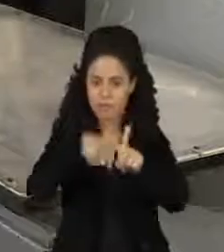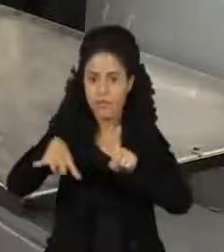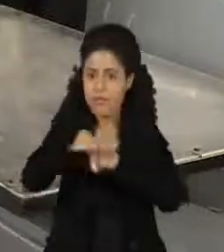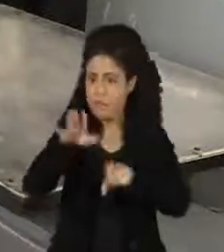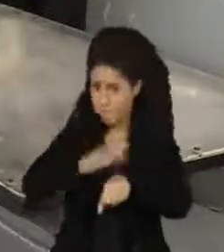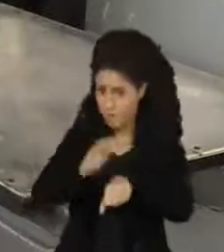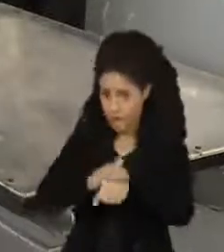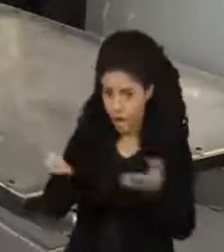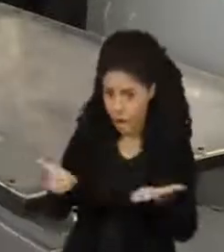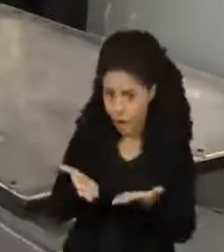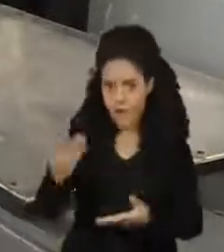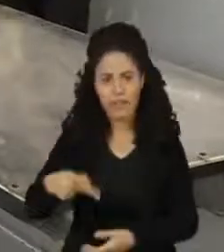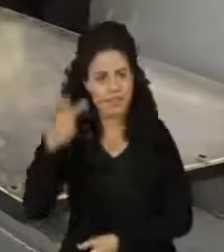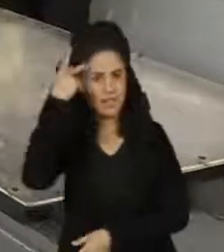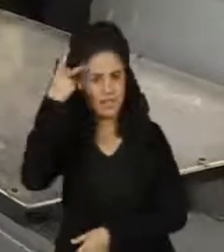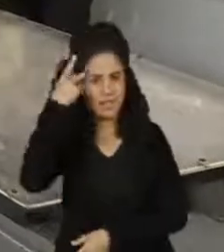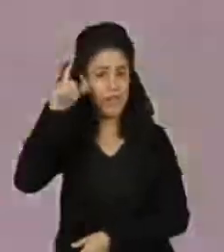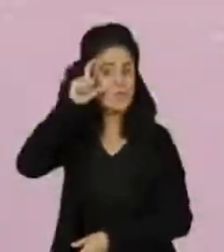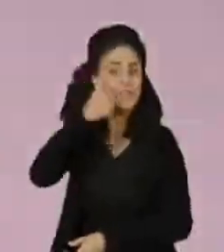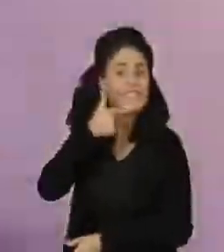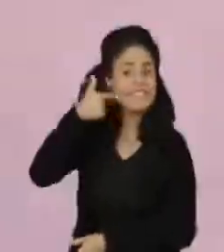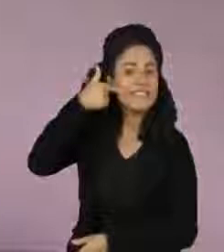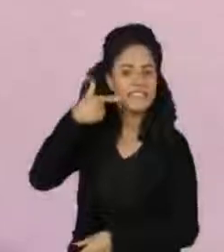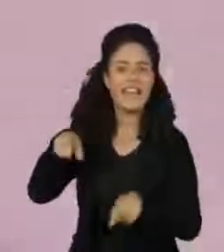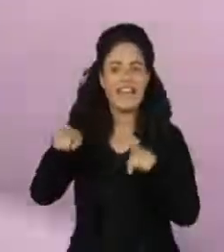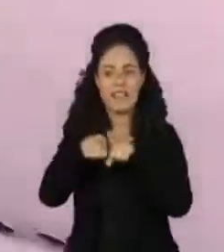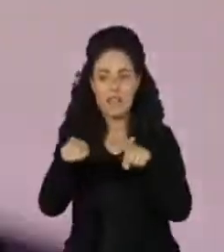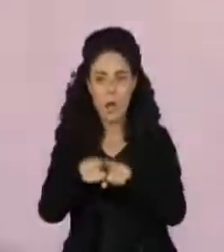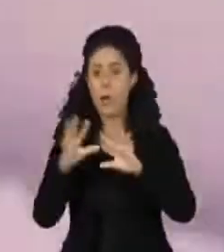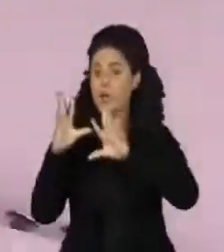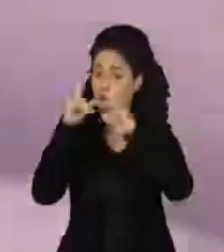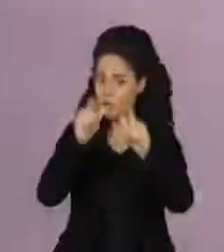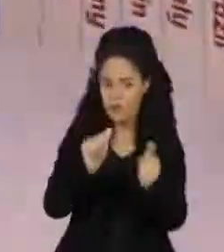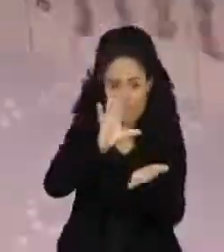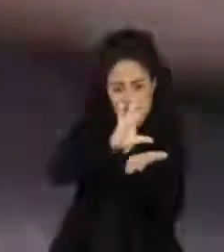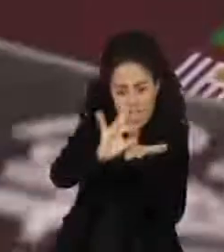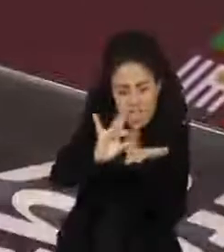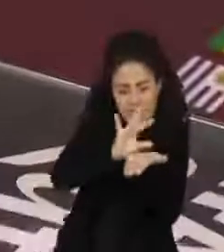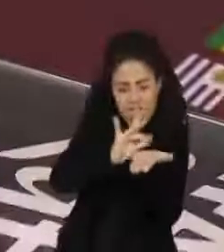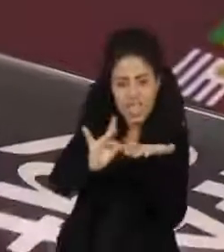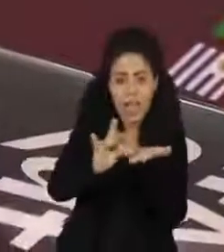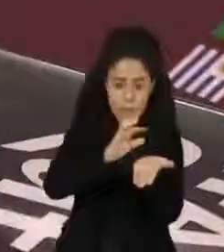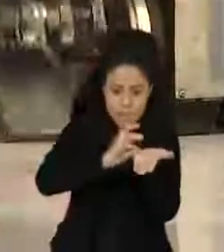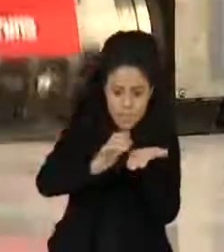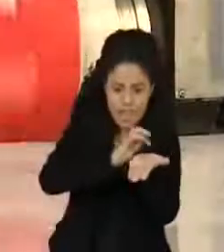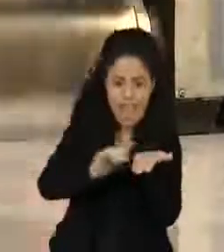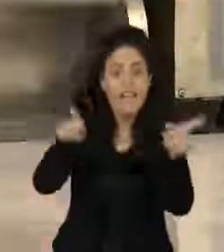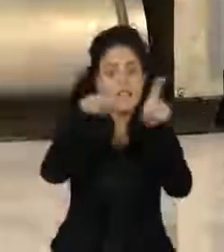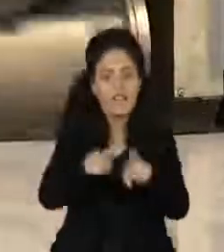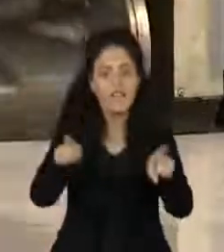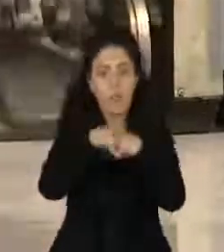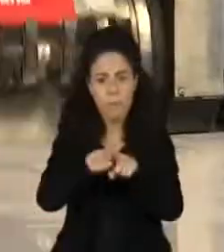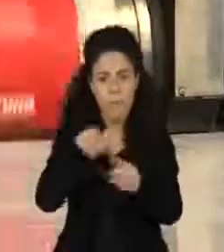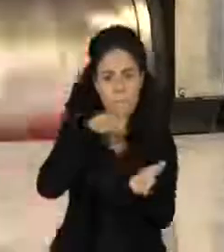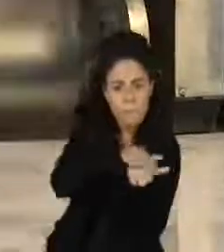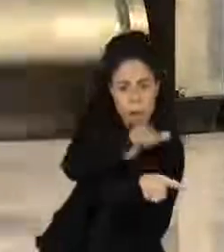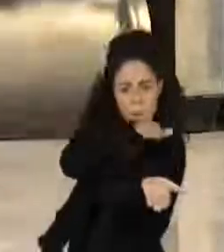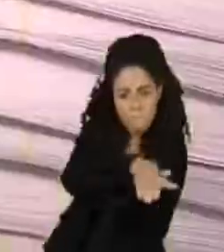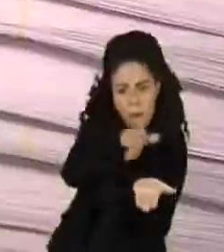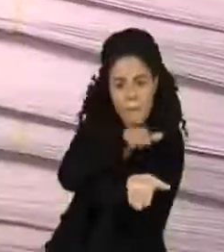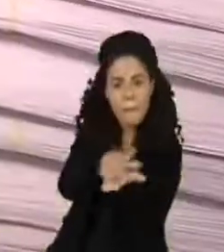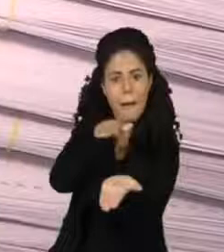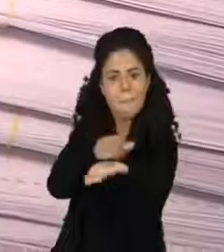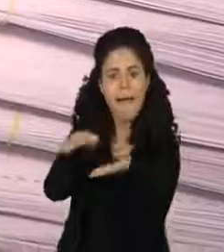fazendo. Em São Paulo, na Fundação Dorina, o complemento do álbum, também em braille, está saindo das